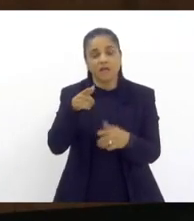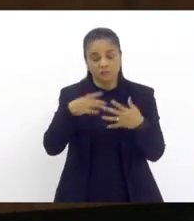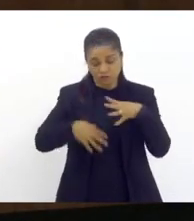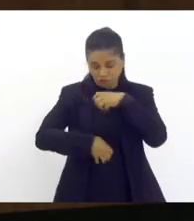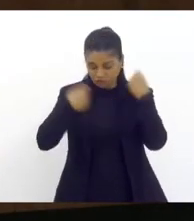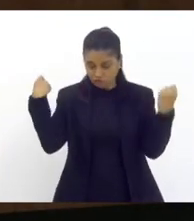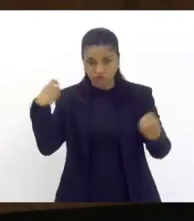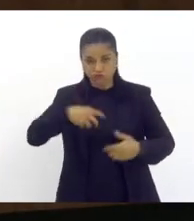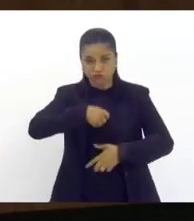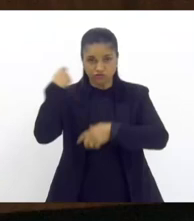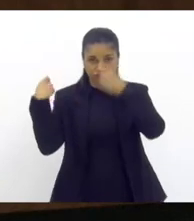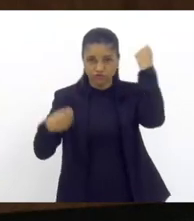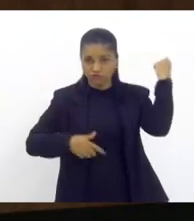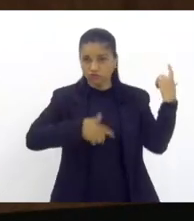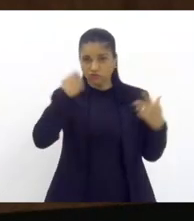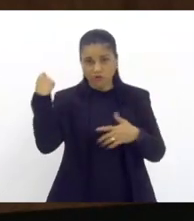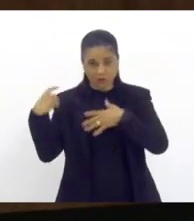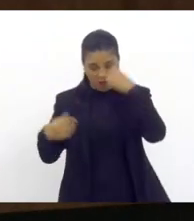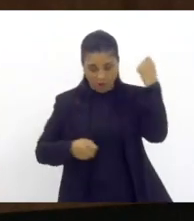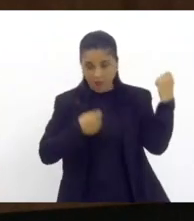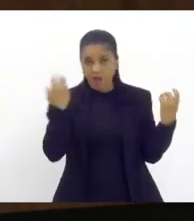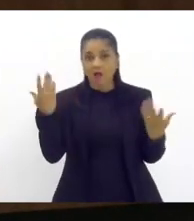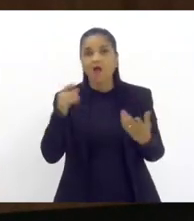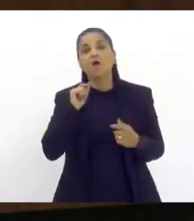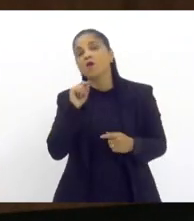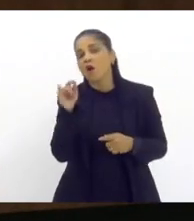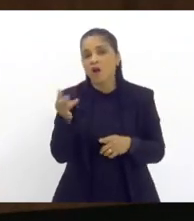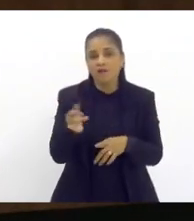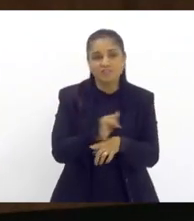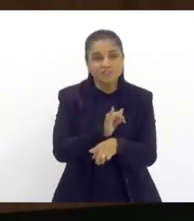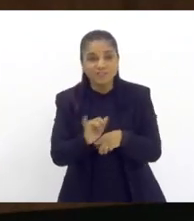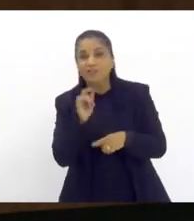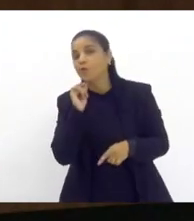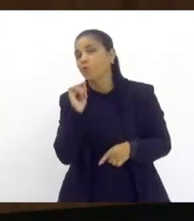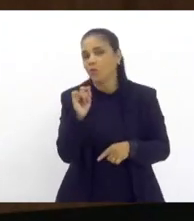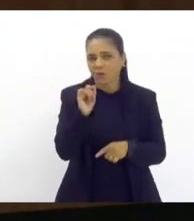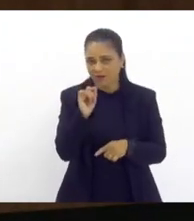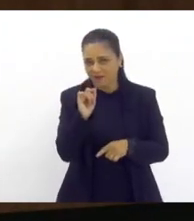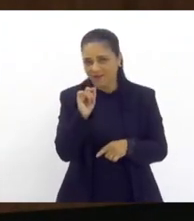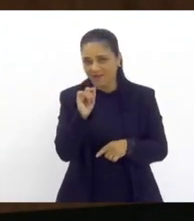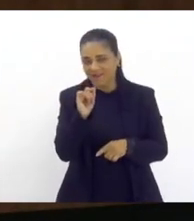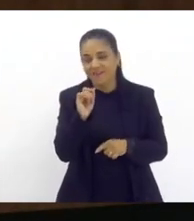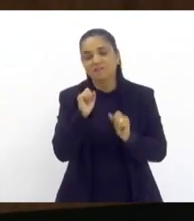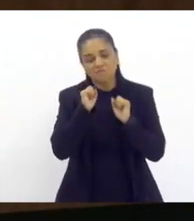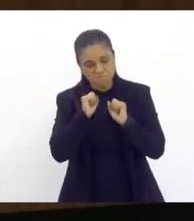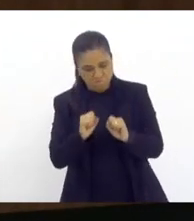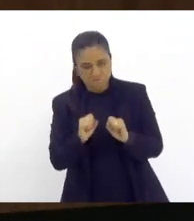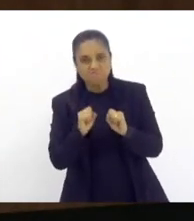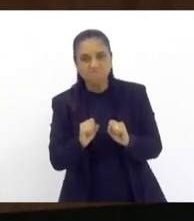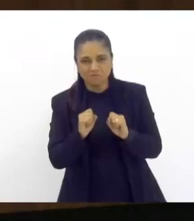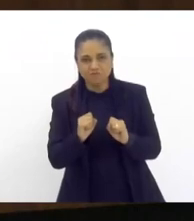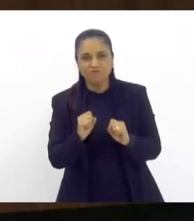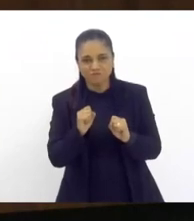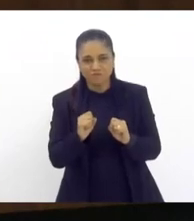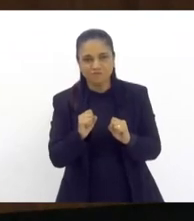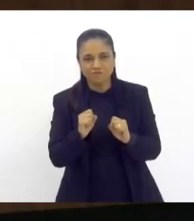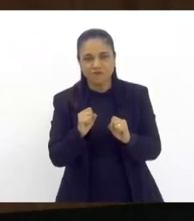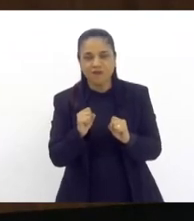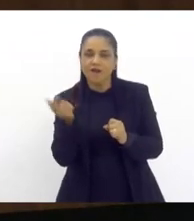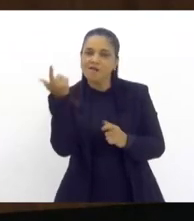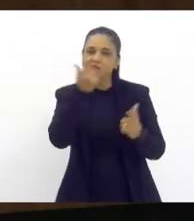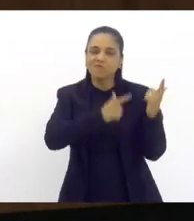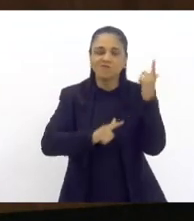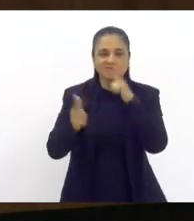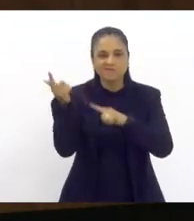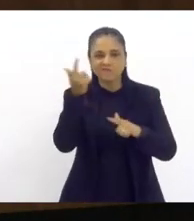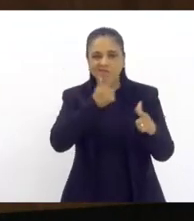despir sobre o argumento de que elas poderiam subtrair as lingerie